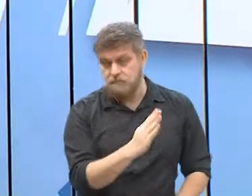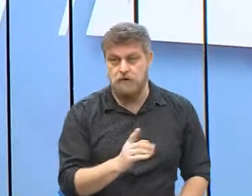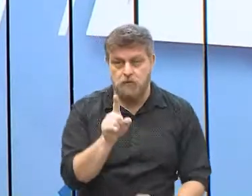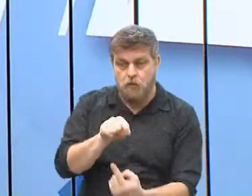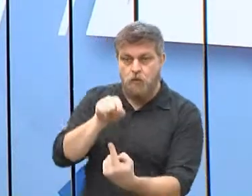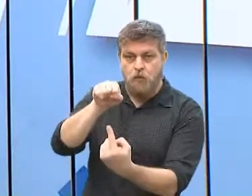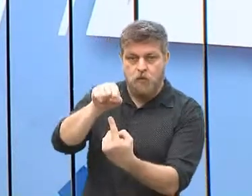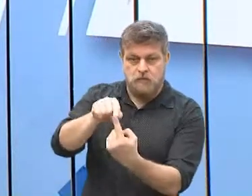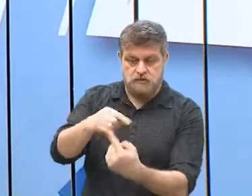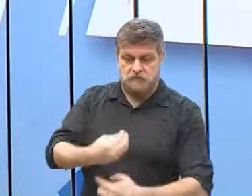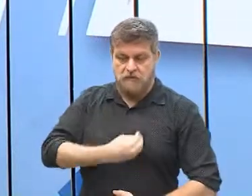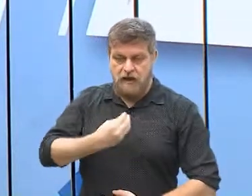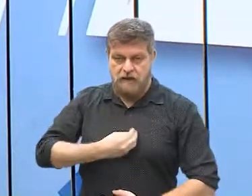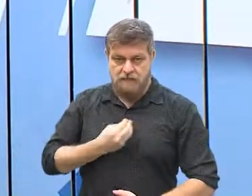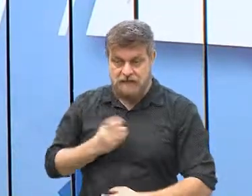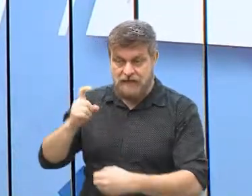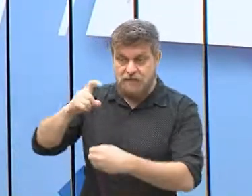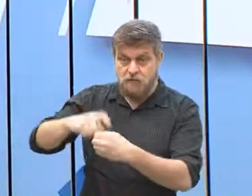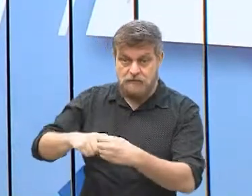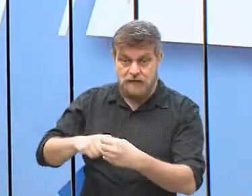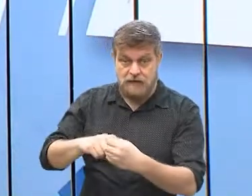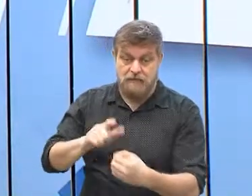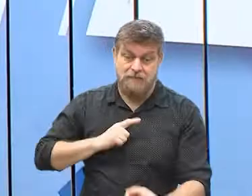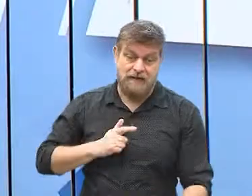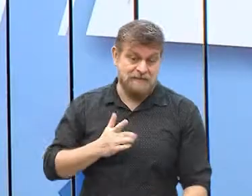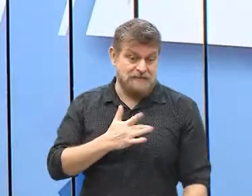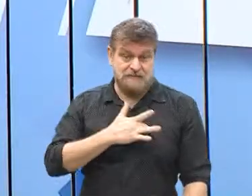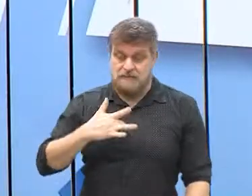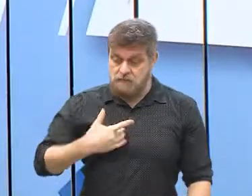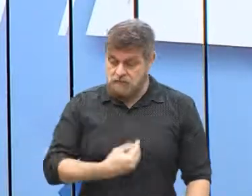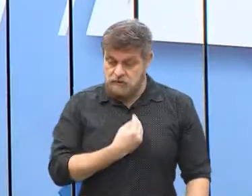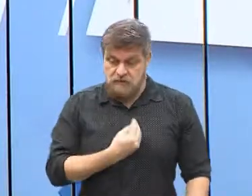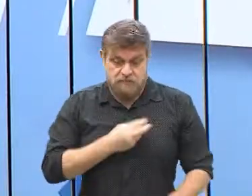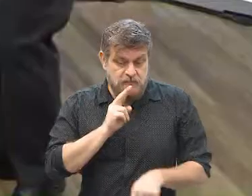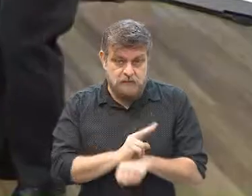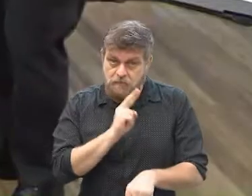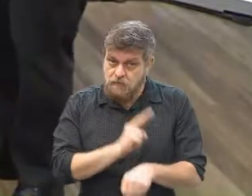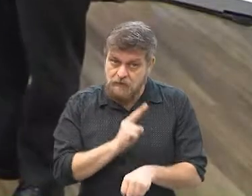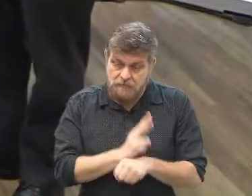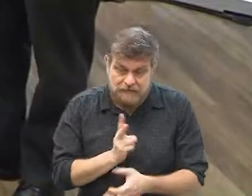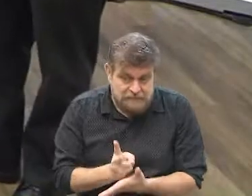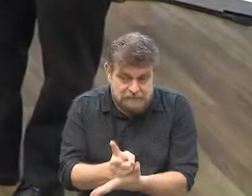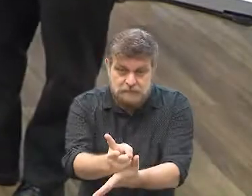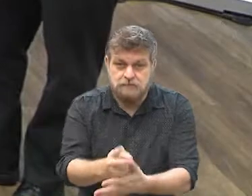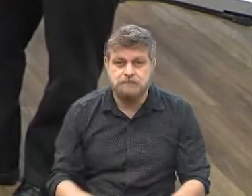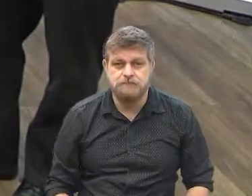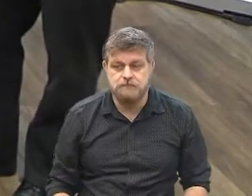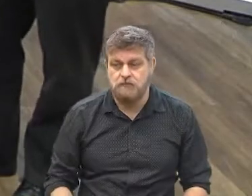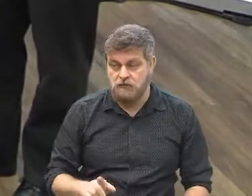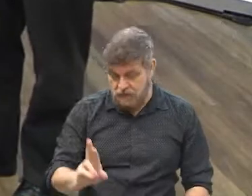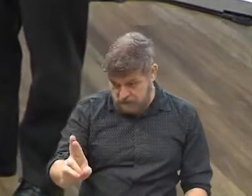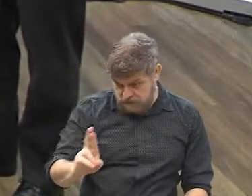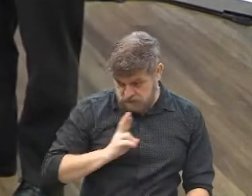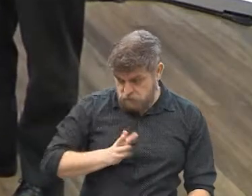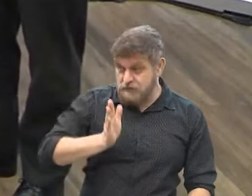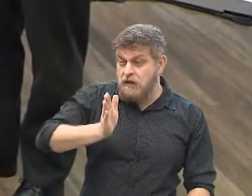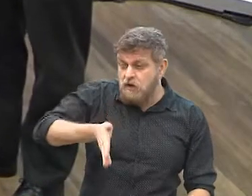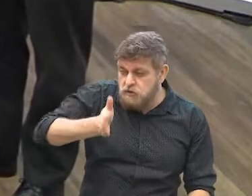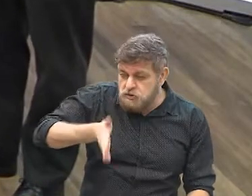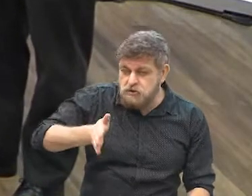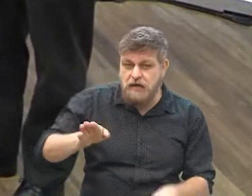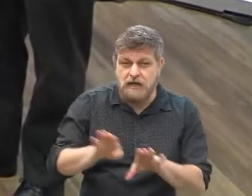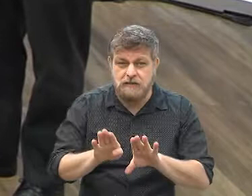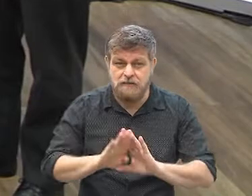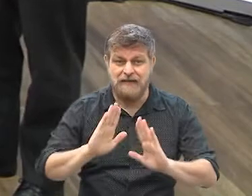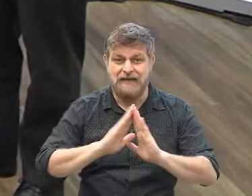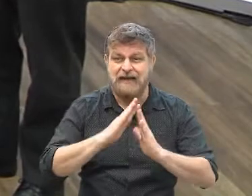a normalidade, mas, acima de tudo, protegendo a saúde e a vida das pessoas. O senhor citou na resposta anterior sobre o ensino